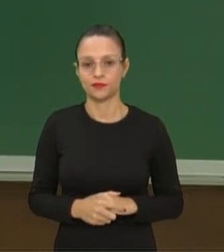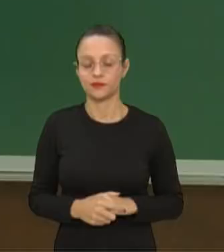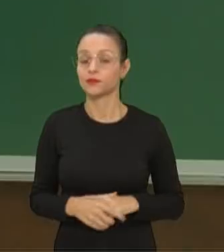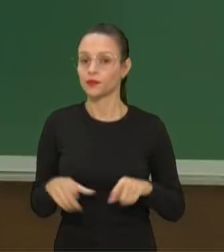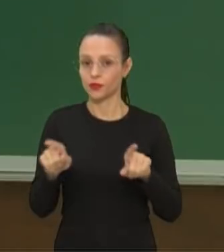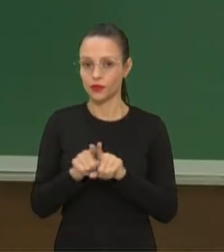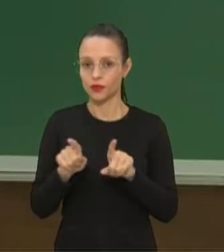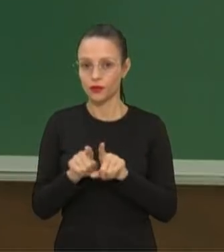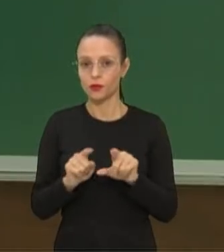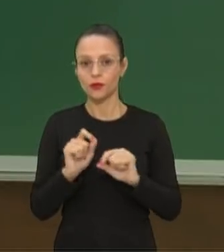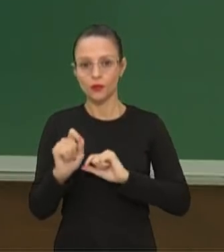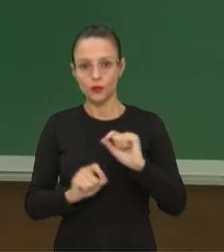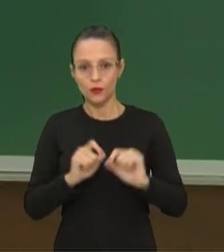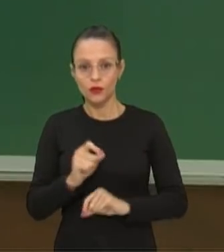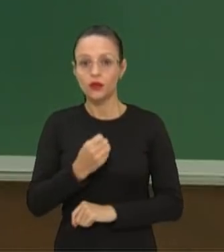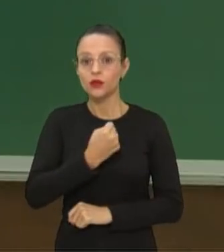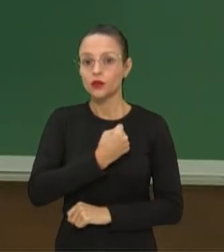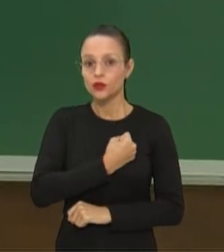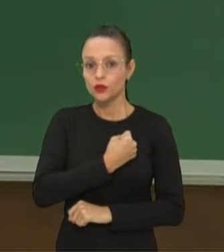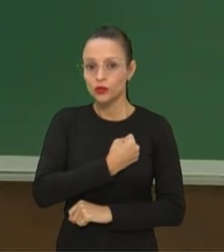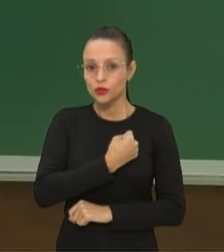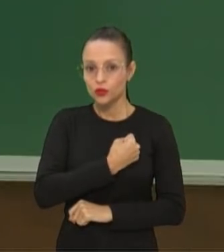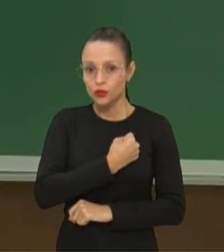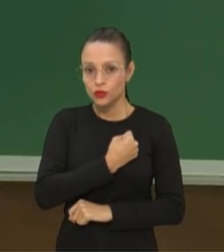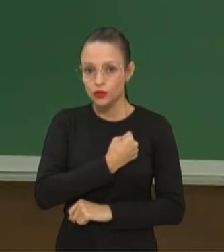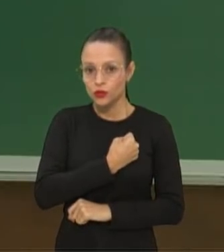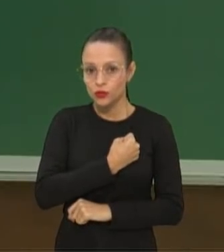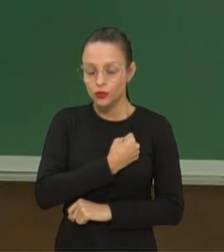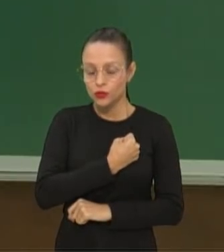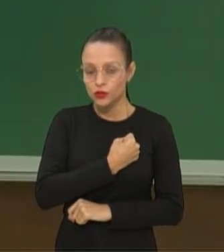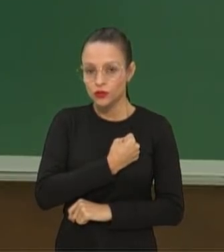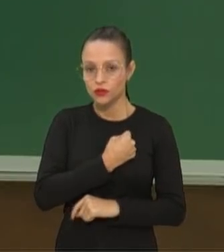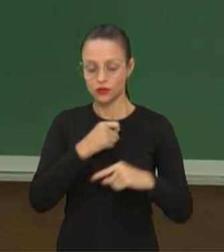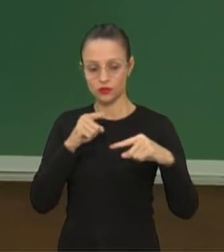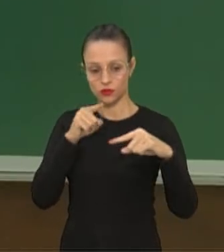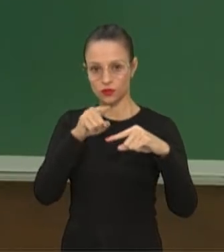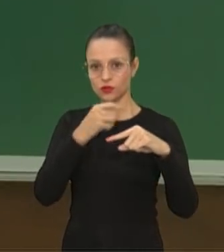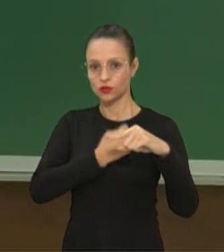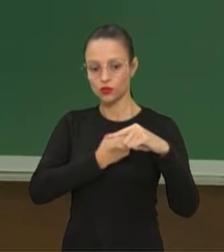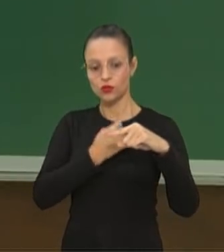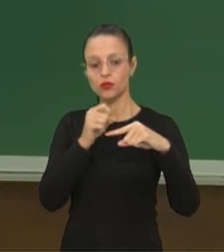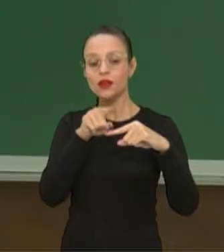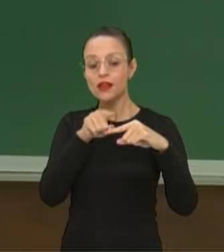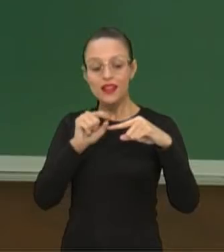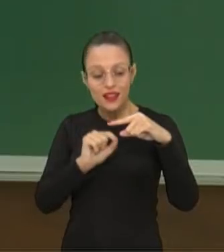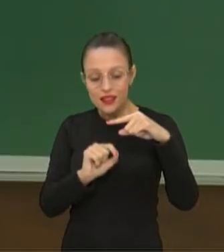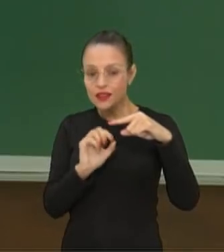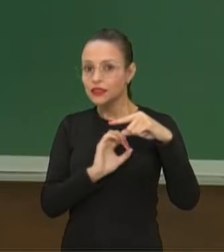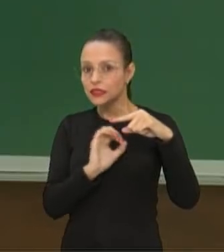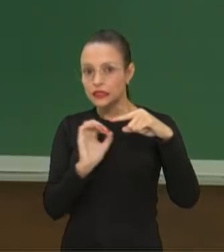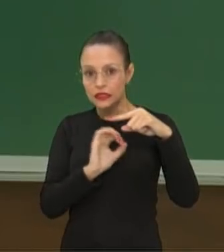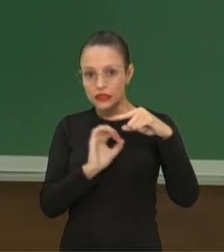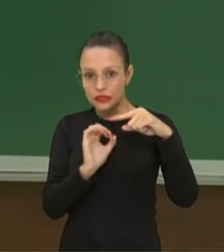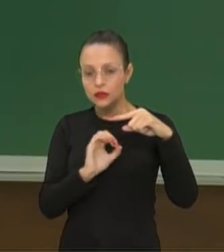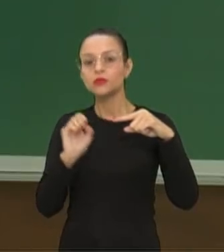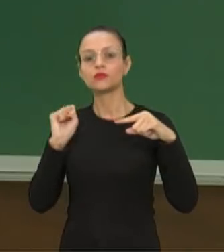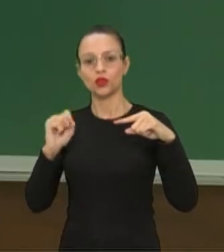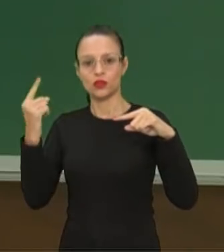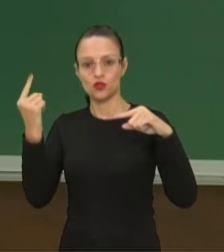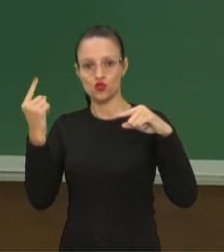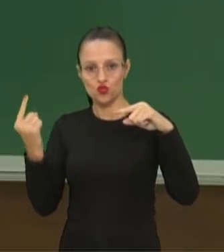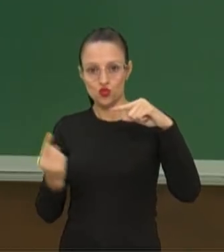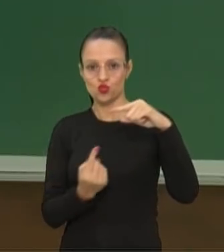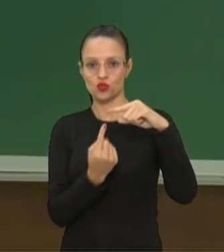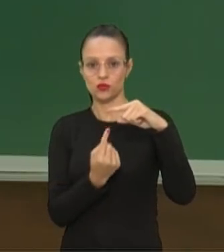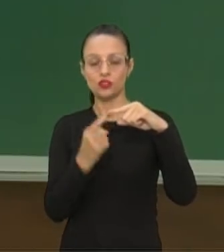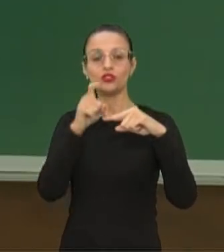Além disso, se o número que você tem se você tem algum termo na fração que não tem denominador, você pode colocar o 1 embaixo. Tá? Então,